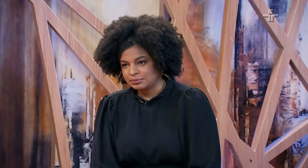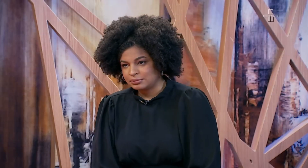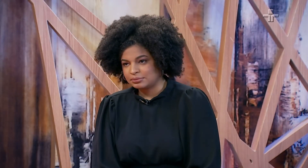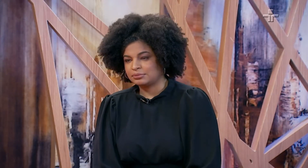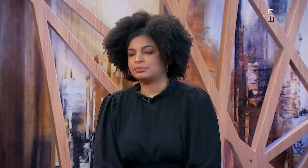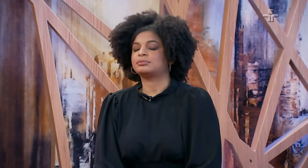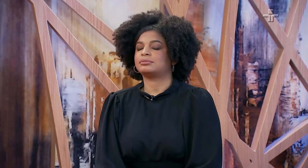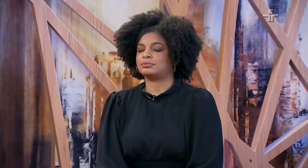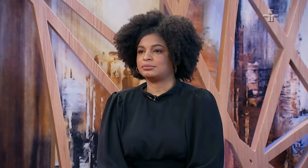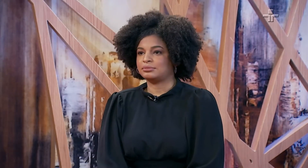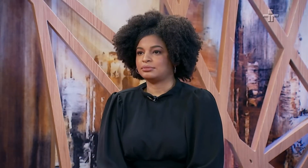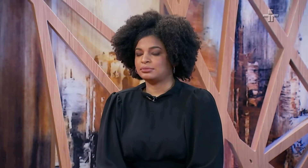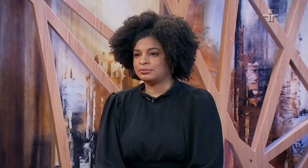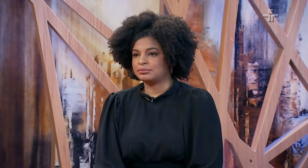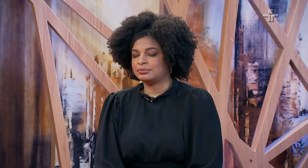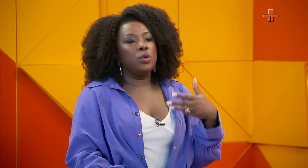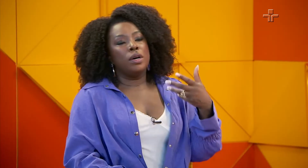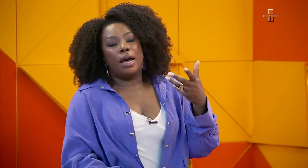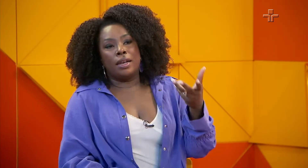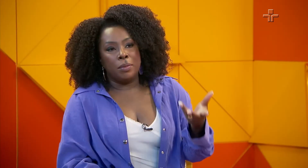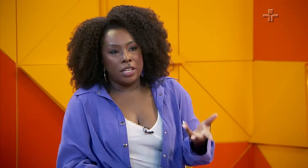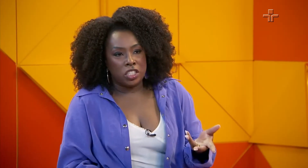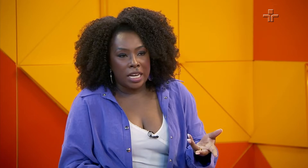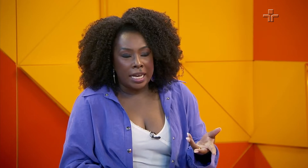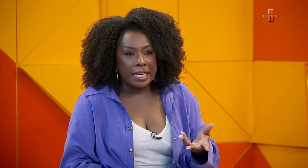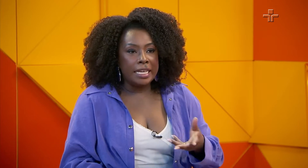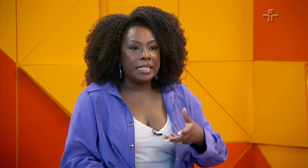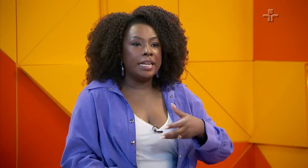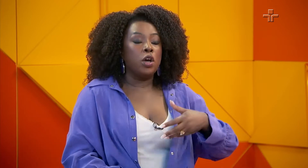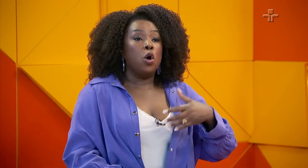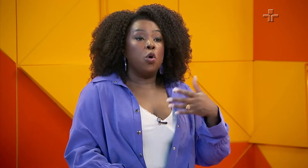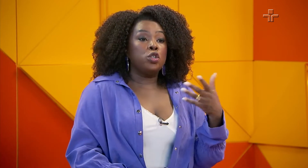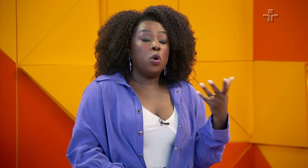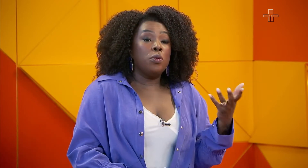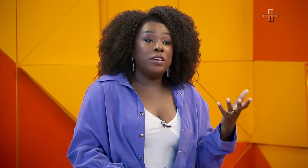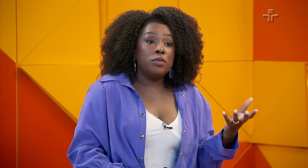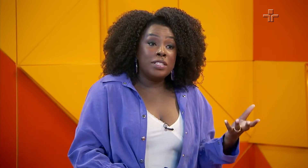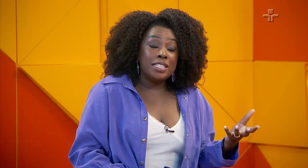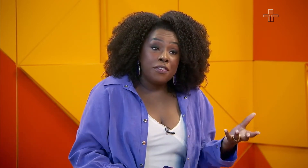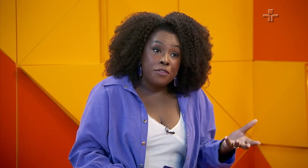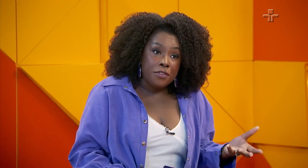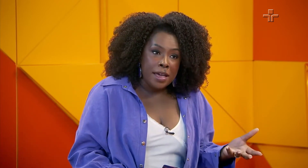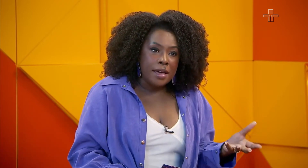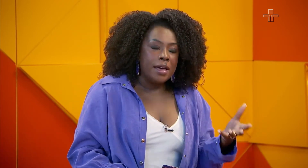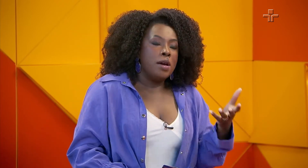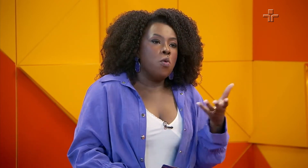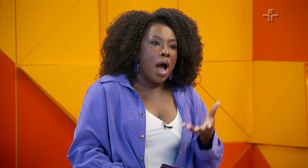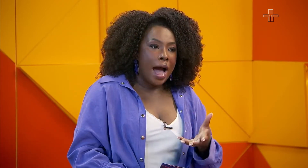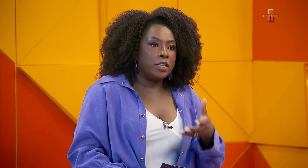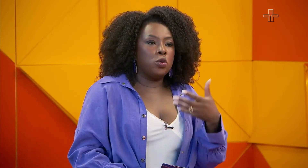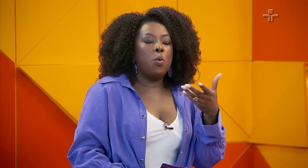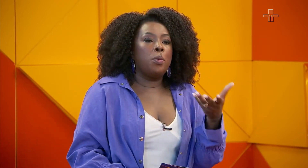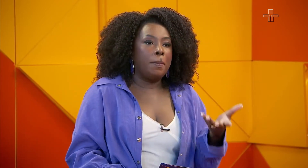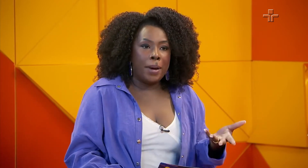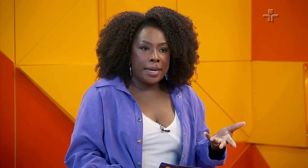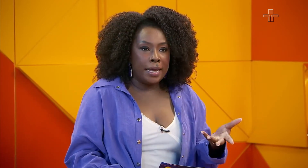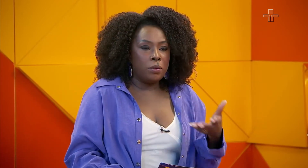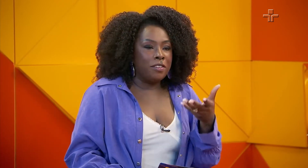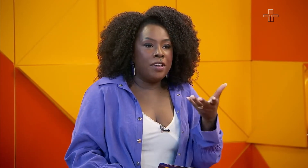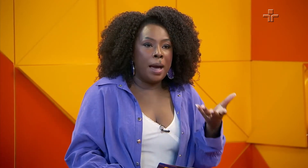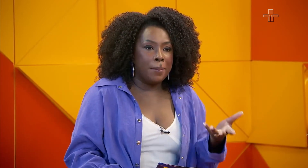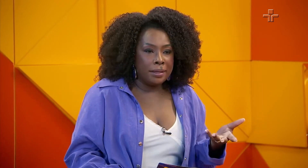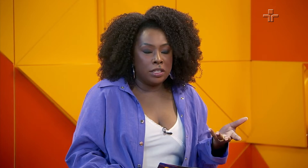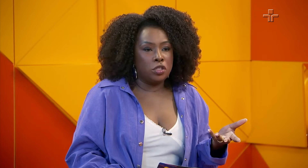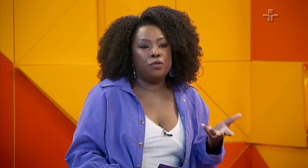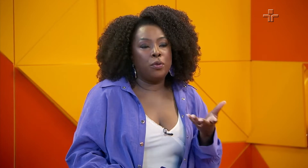Getúlio Vargas utilizando o rádio, a Alemanha tinha Hitler. Hoje, como que você vê o rádio como um aparelho,